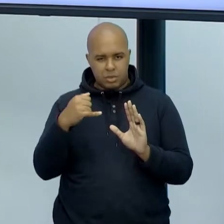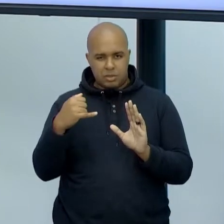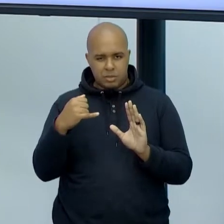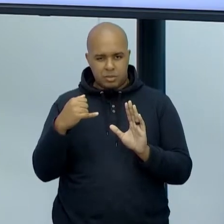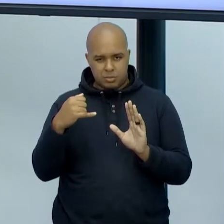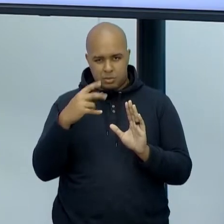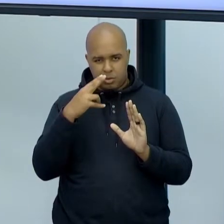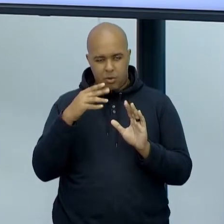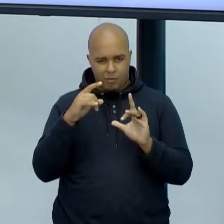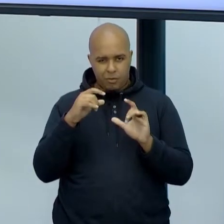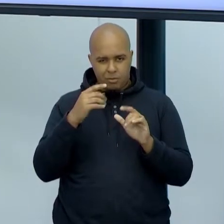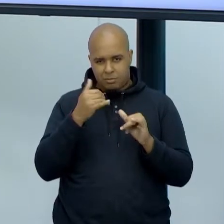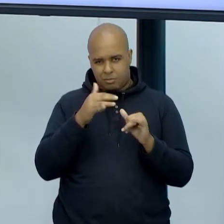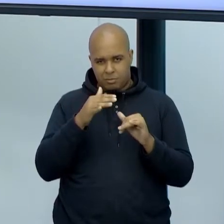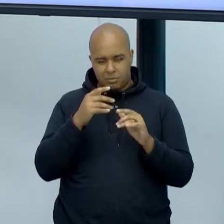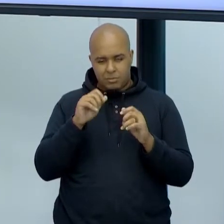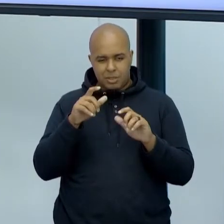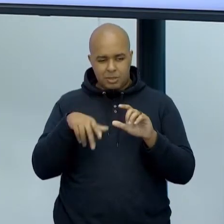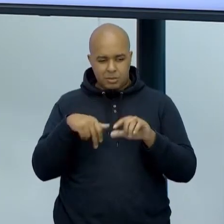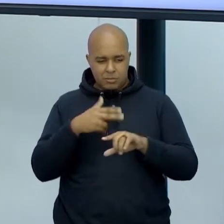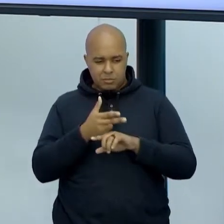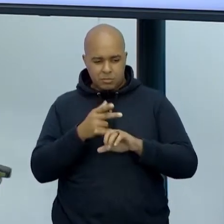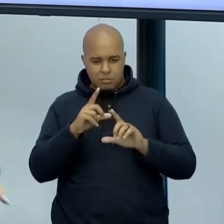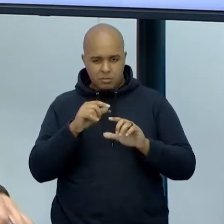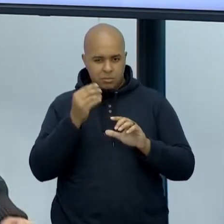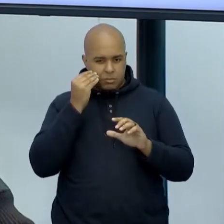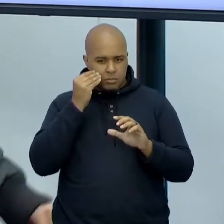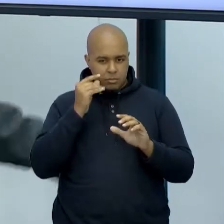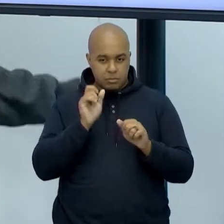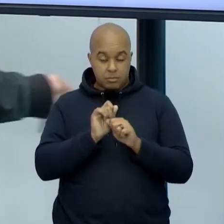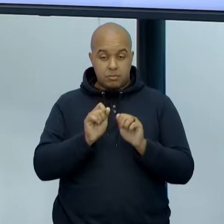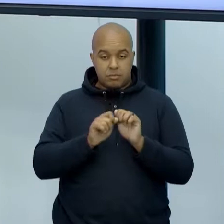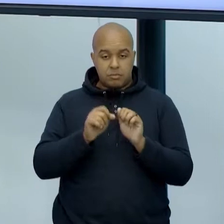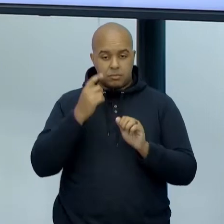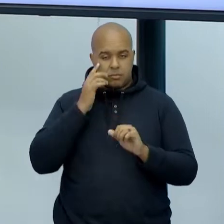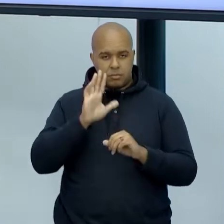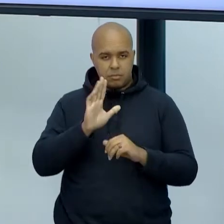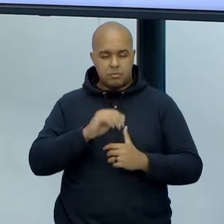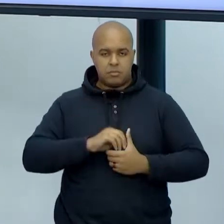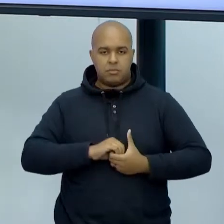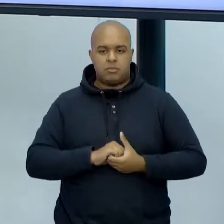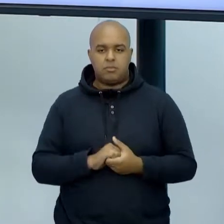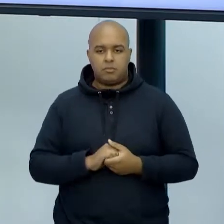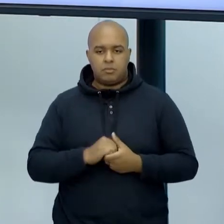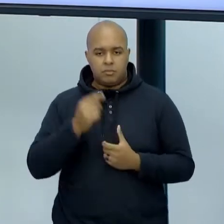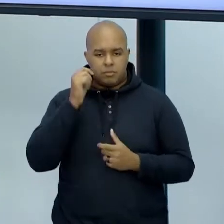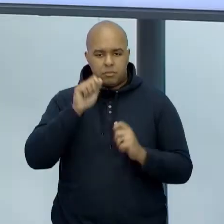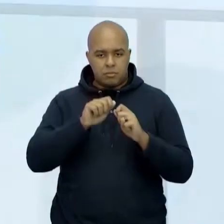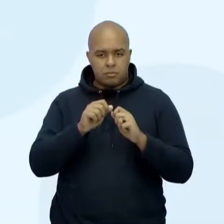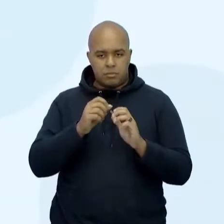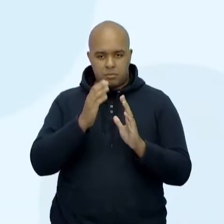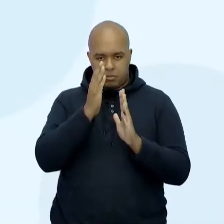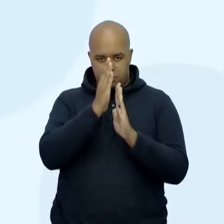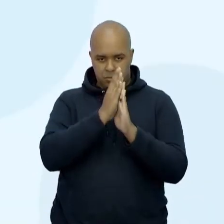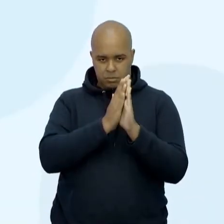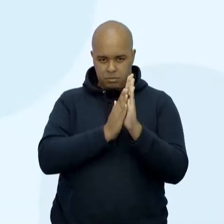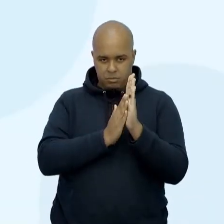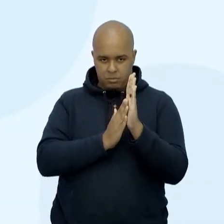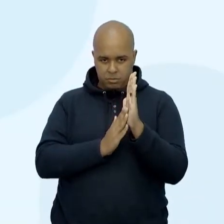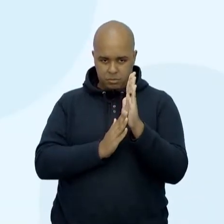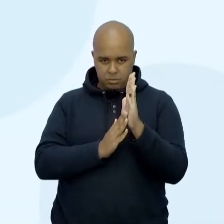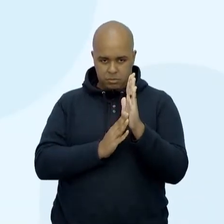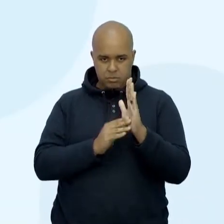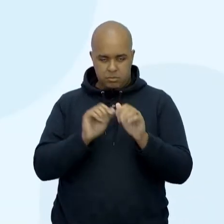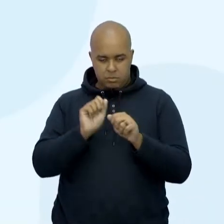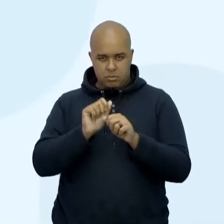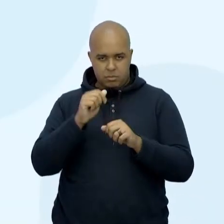negativo de foto, um filme que pudesse, deixa eu tentar representar aqui, né? Ele fez o seguinte, pegou uma lâmina, pegar aqui a